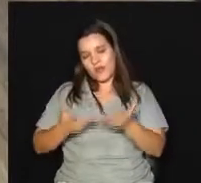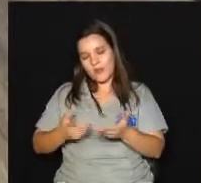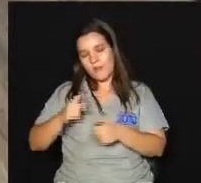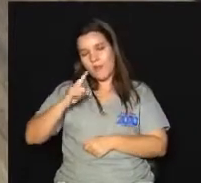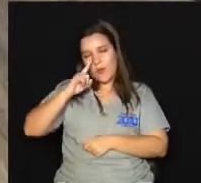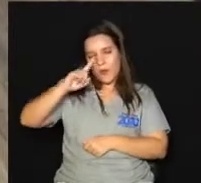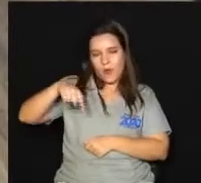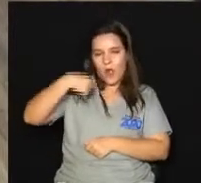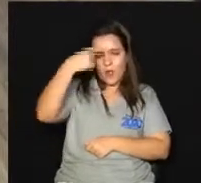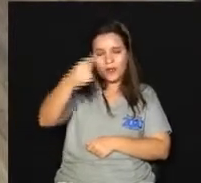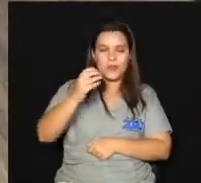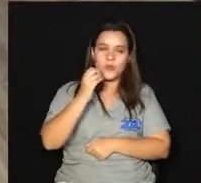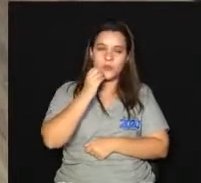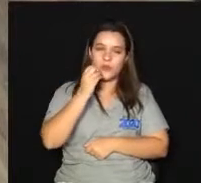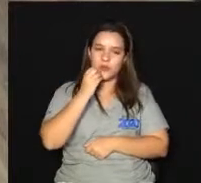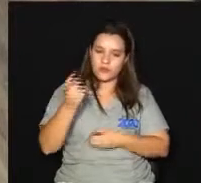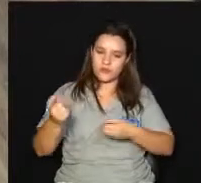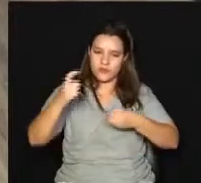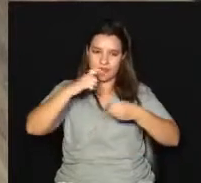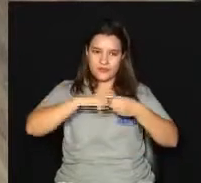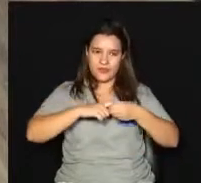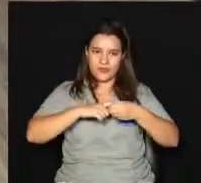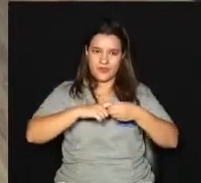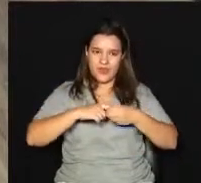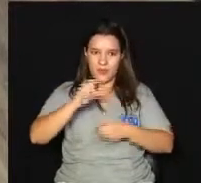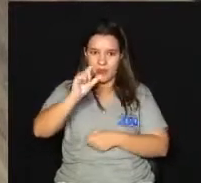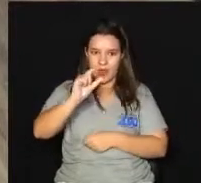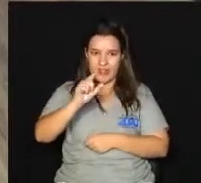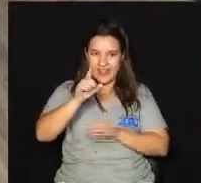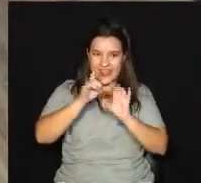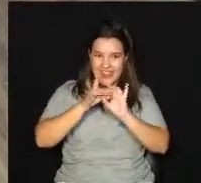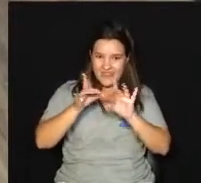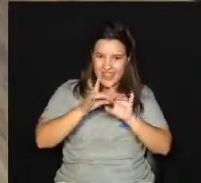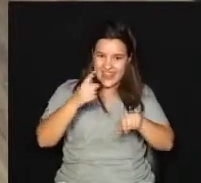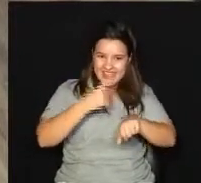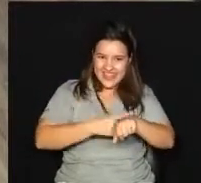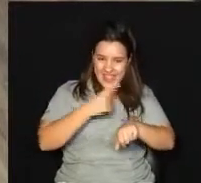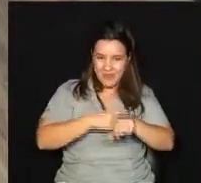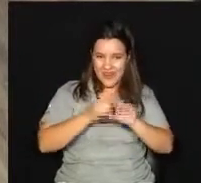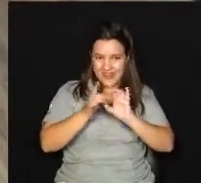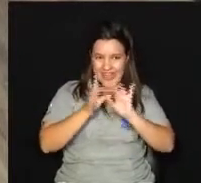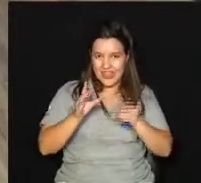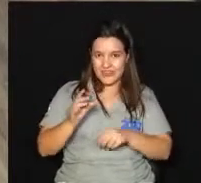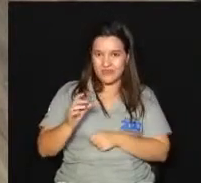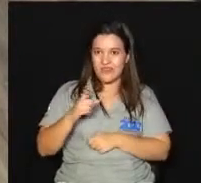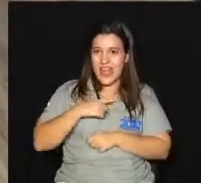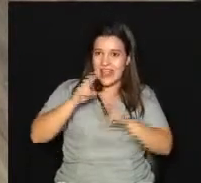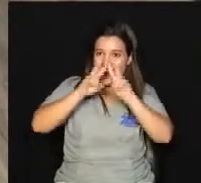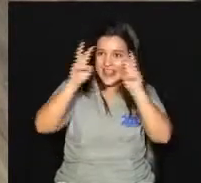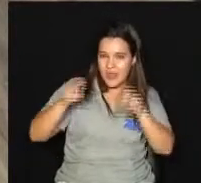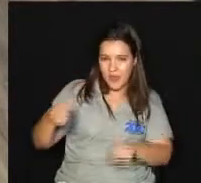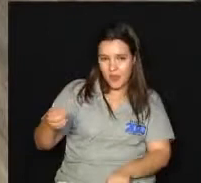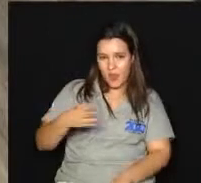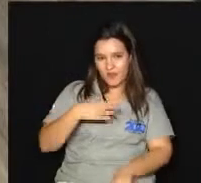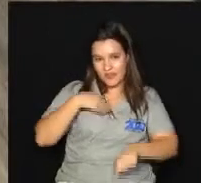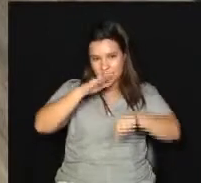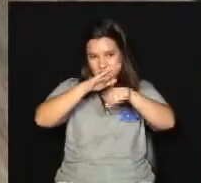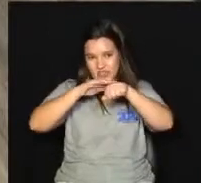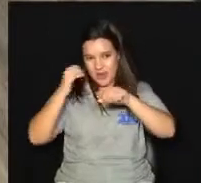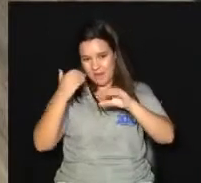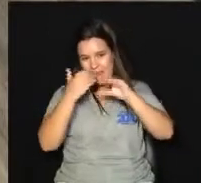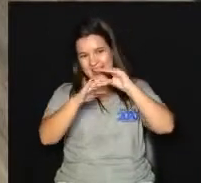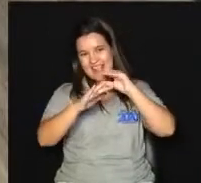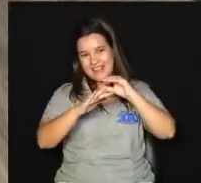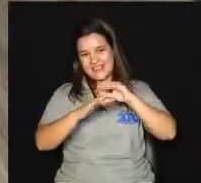uma próxima oportunidade, ou mesmo daqui a pouco, se o senhor tiver tempo também e surgir algum assunto, a gente volta a mandar